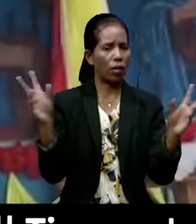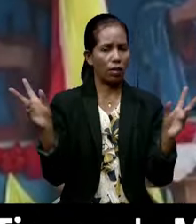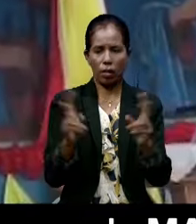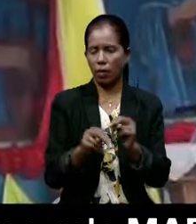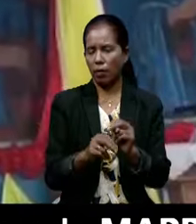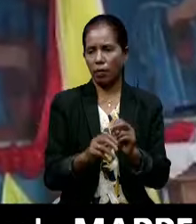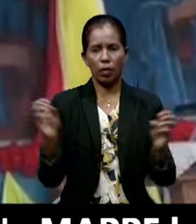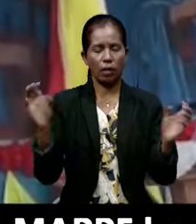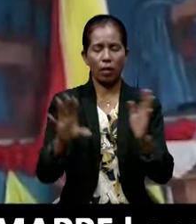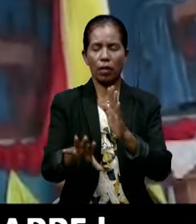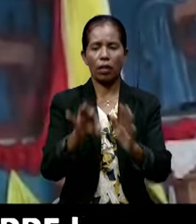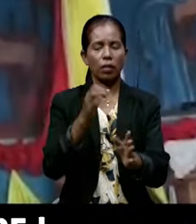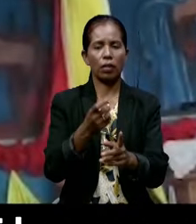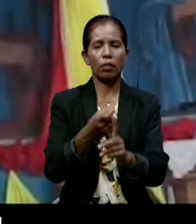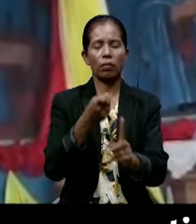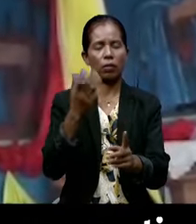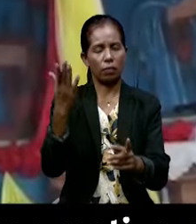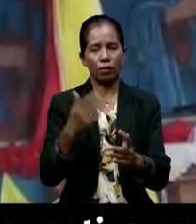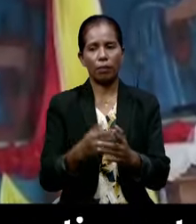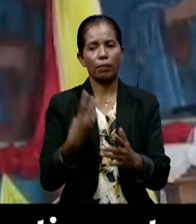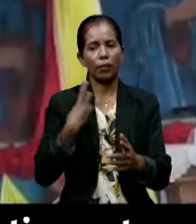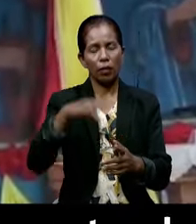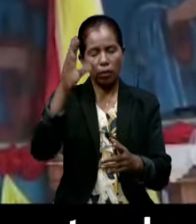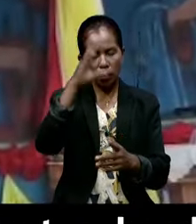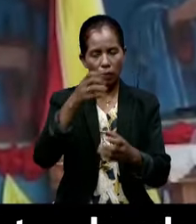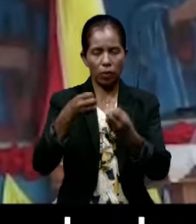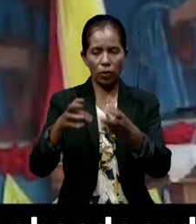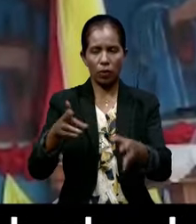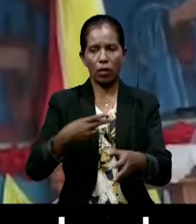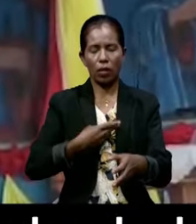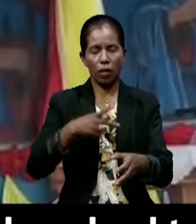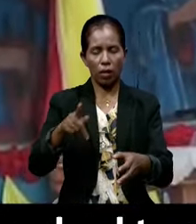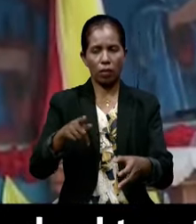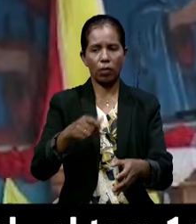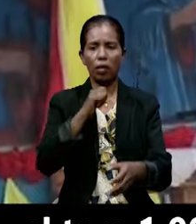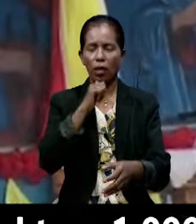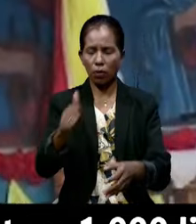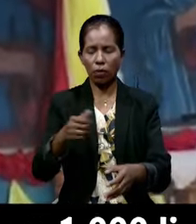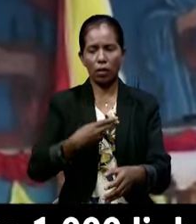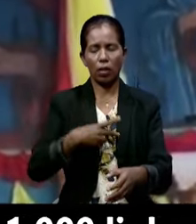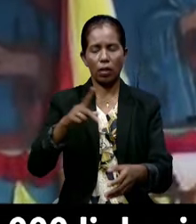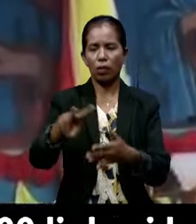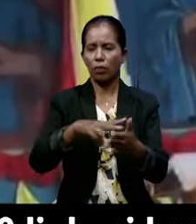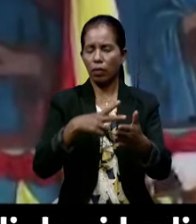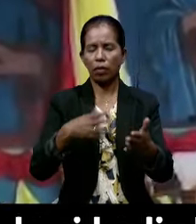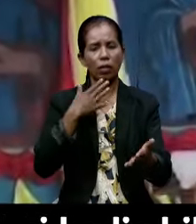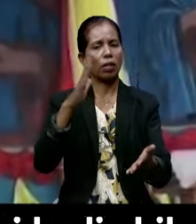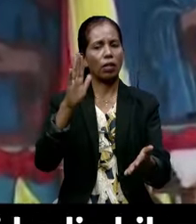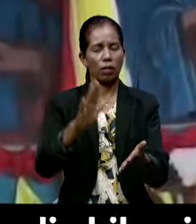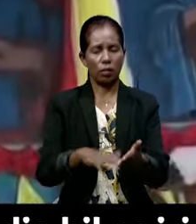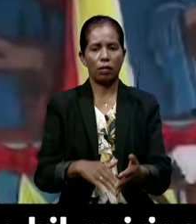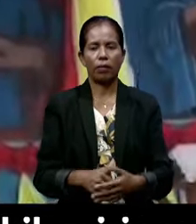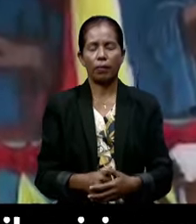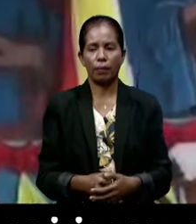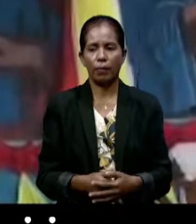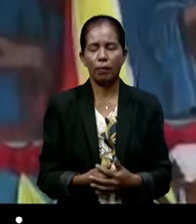Lá é tanto que tira o cinema. E então o caso só é ralo que nem é, crime é ralo que nem, violência nem é ralo que nem que lá ia.